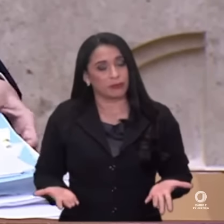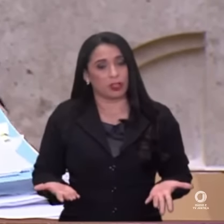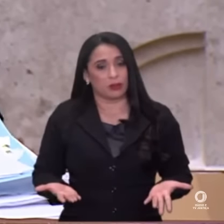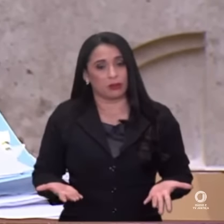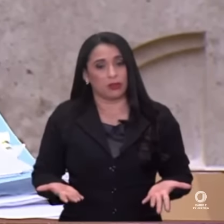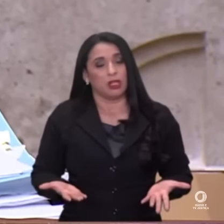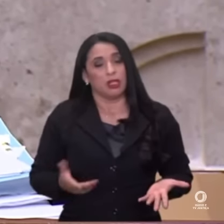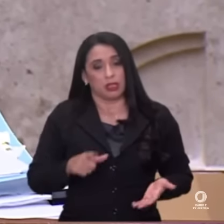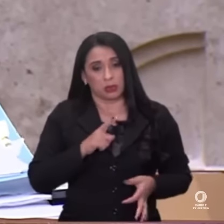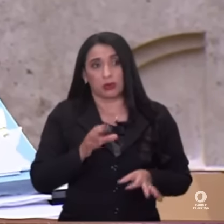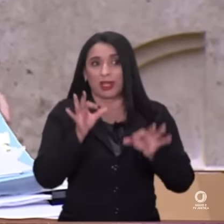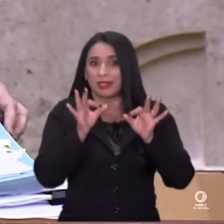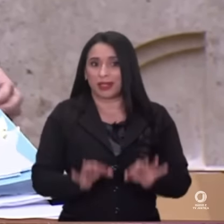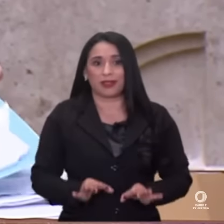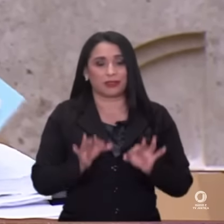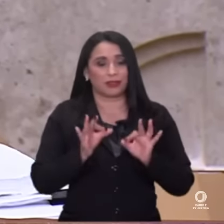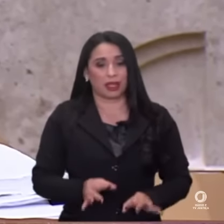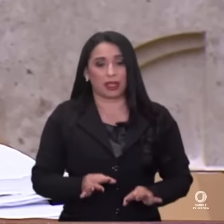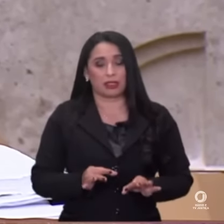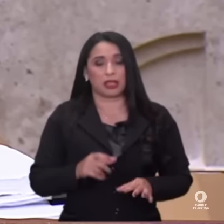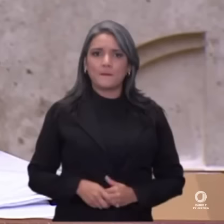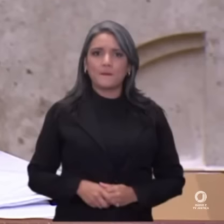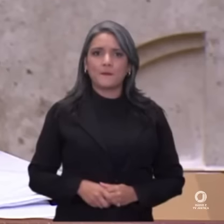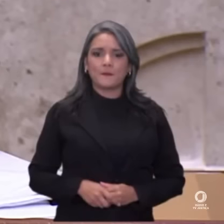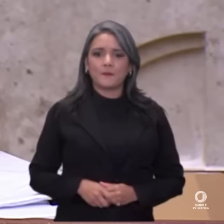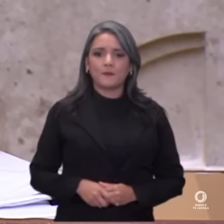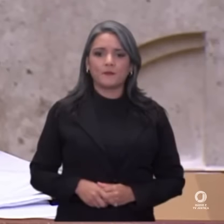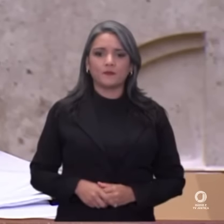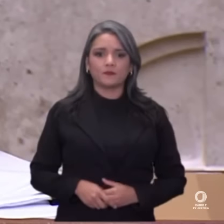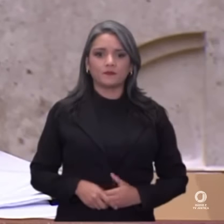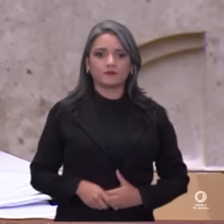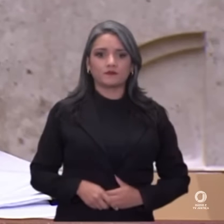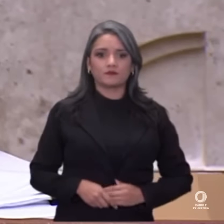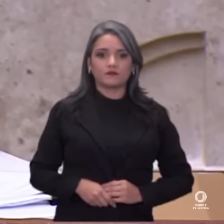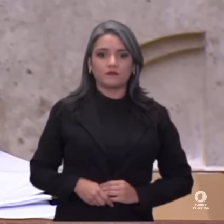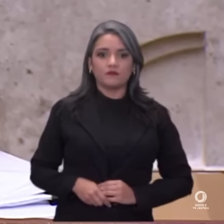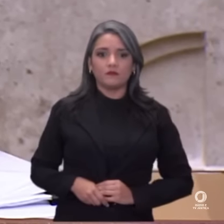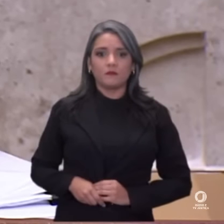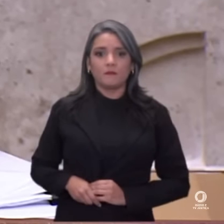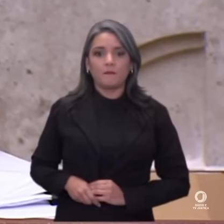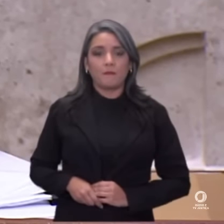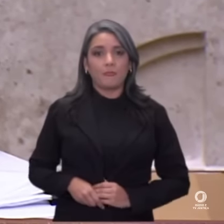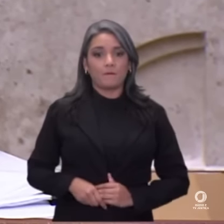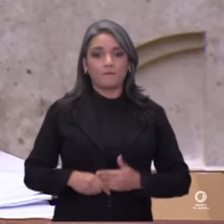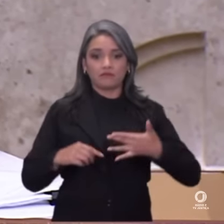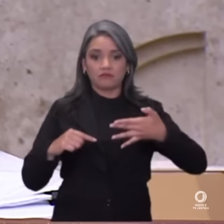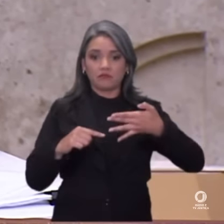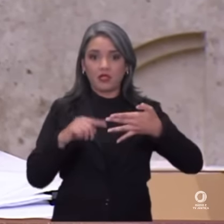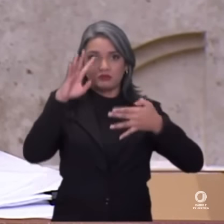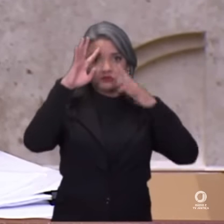incontroverso, documentado nos autos. O tribunal entendeu que não havia prova do dano moral.